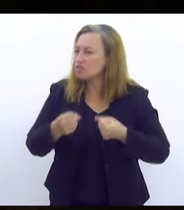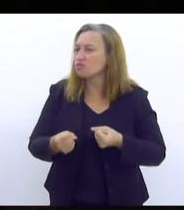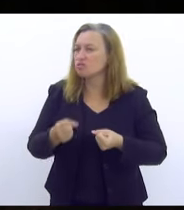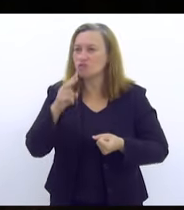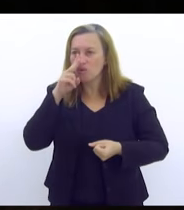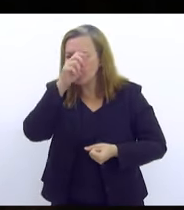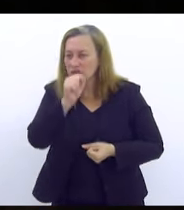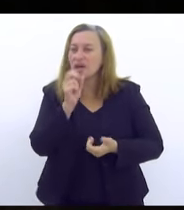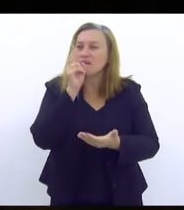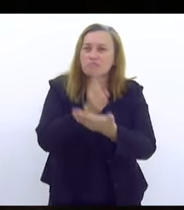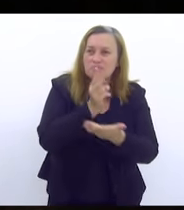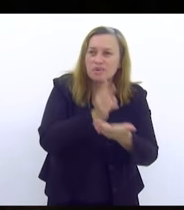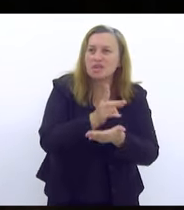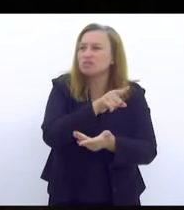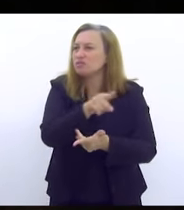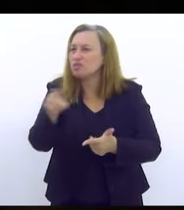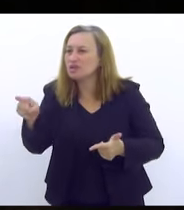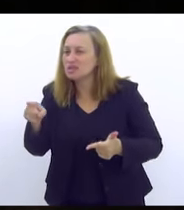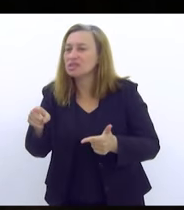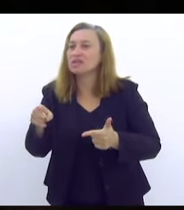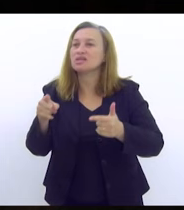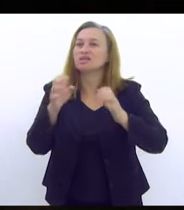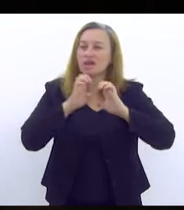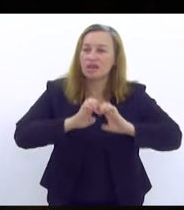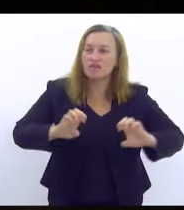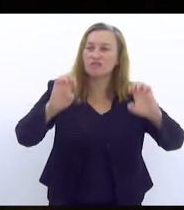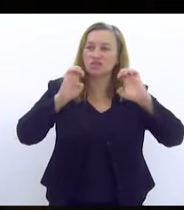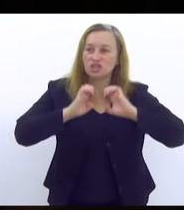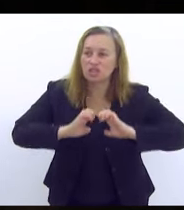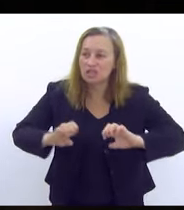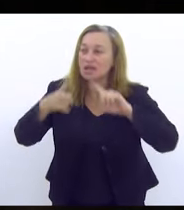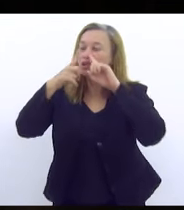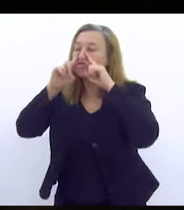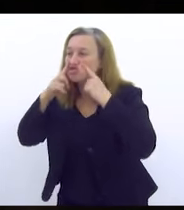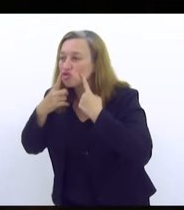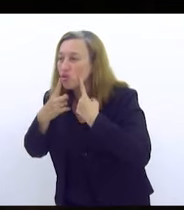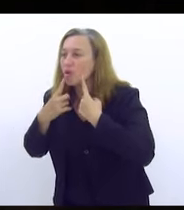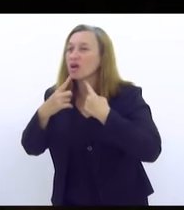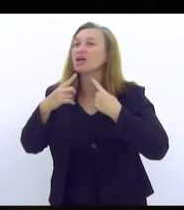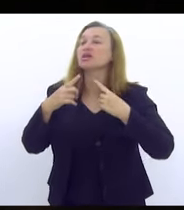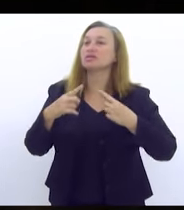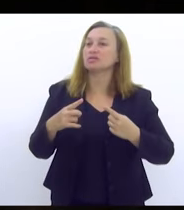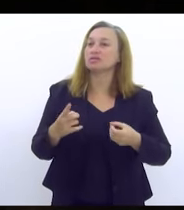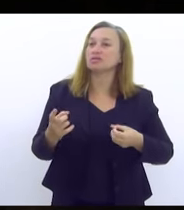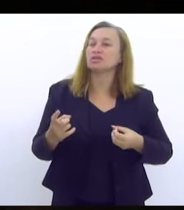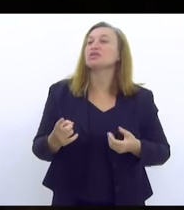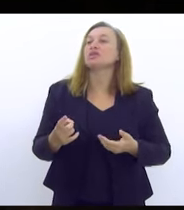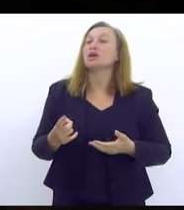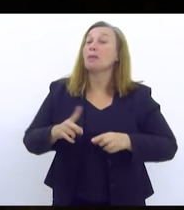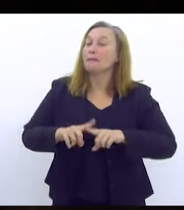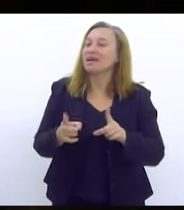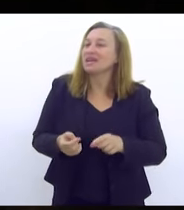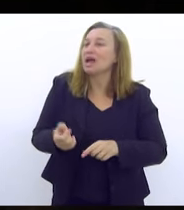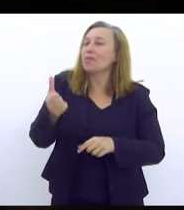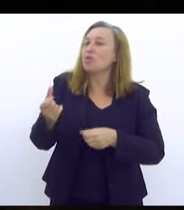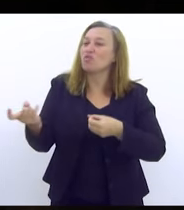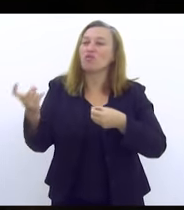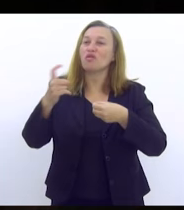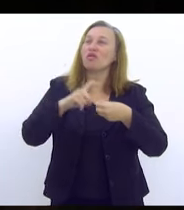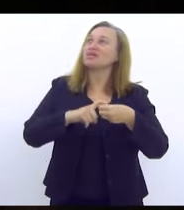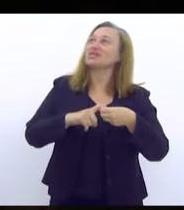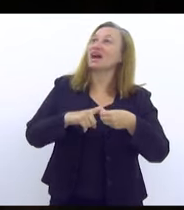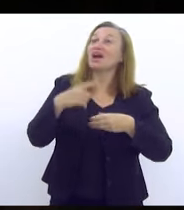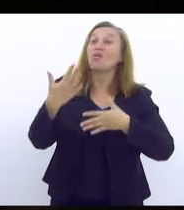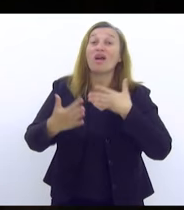que as senhoras saiam semeando com lágrimas, plantando com lágrimas, mas daqui a pouco as senhoras vão voltar